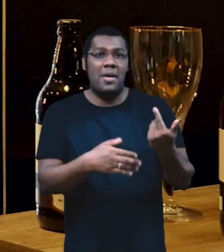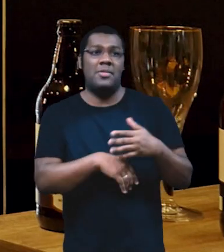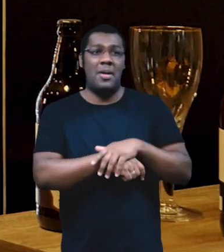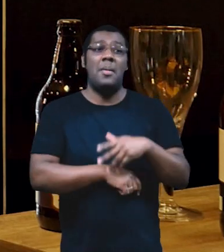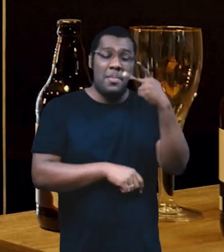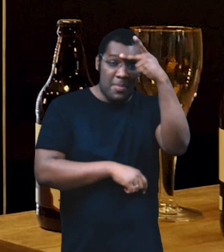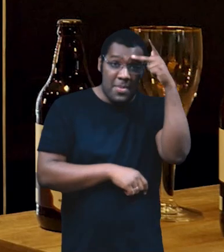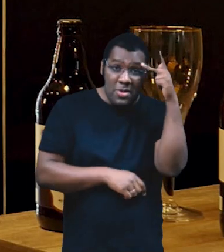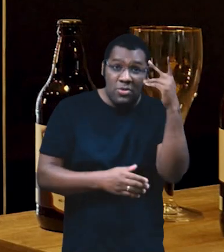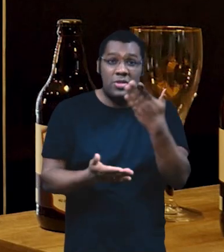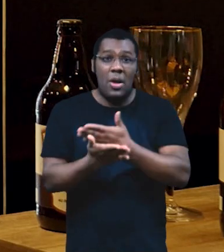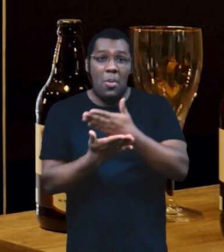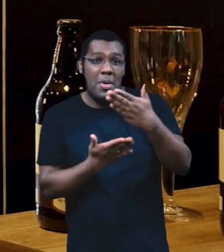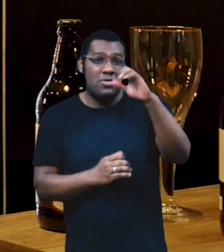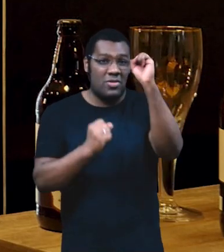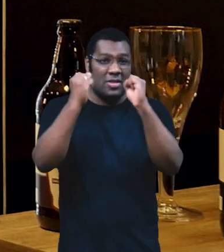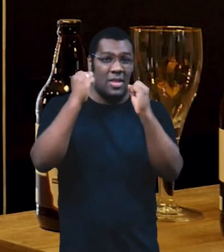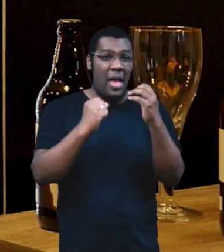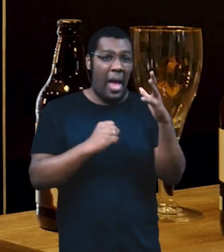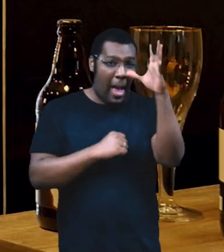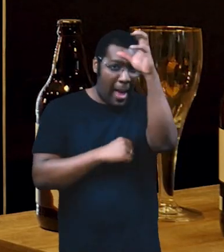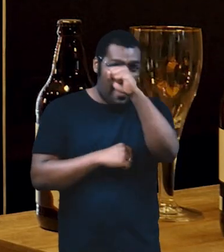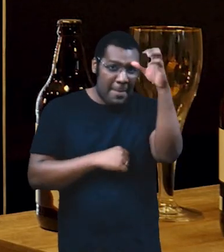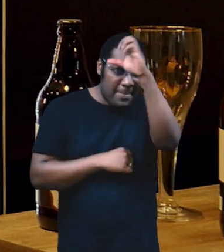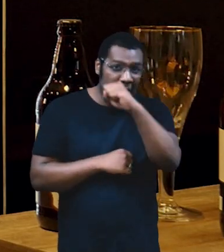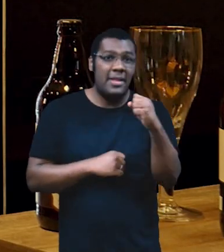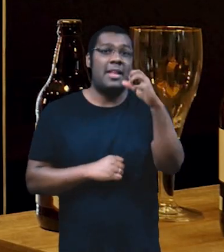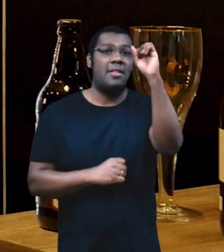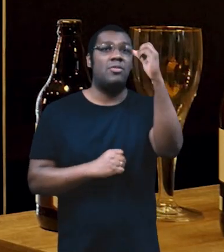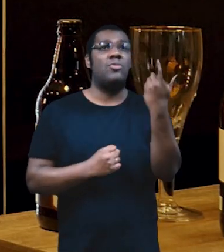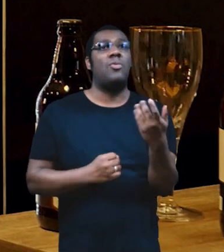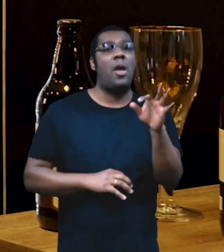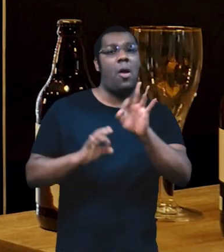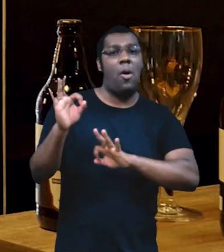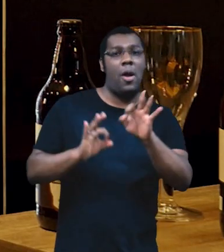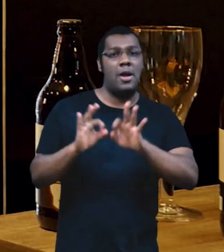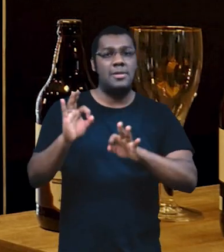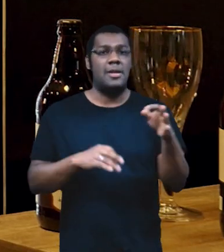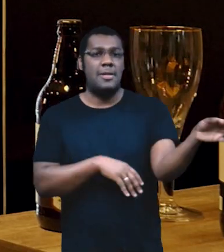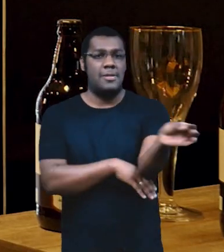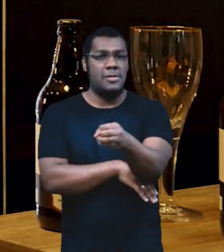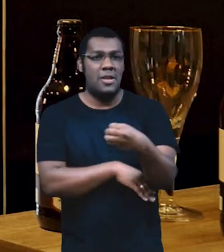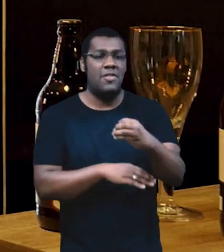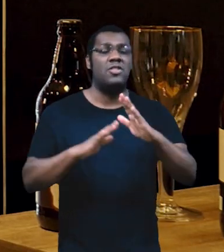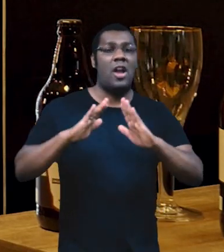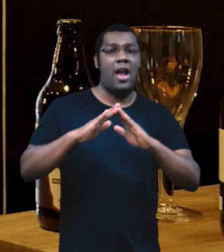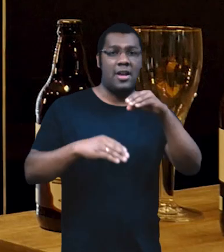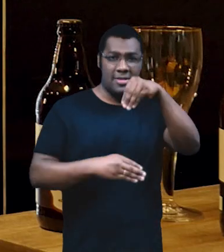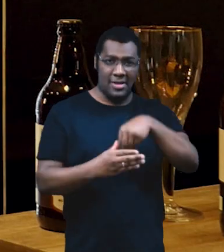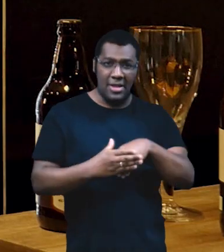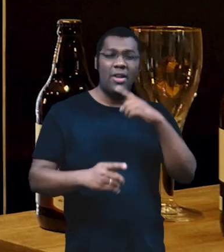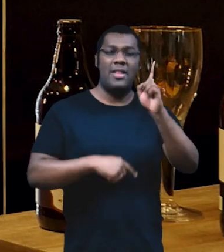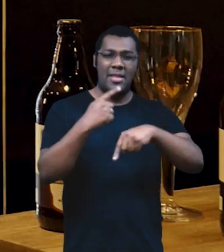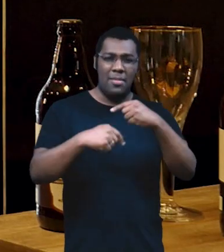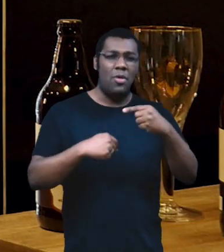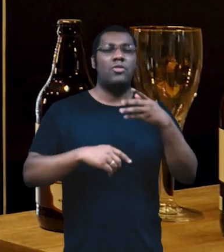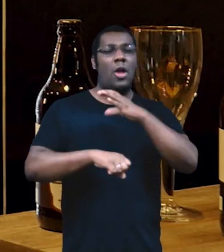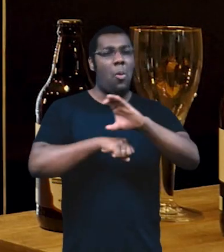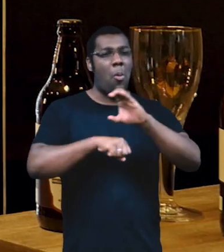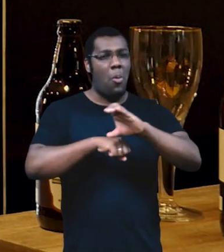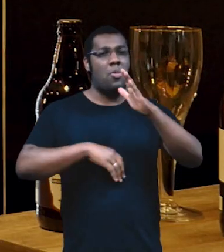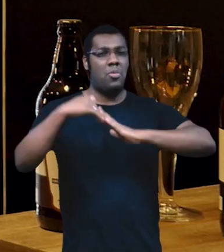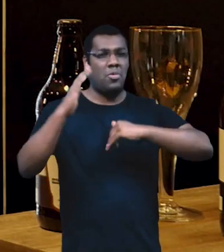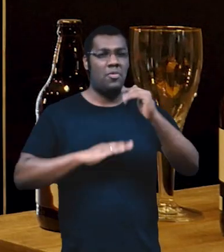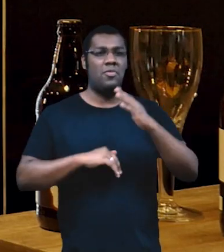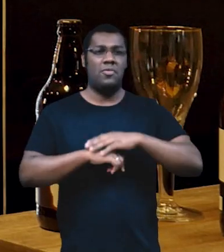começam a fazer cerveja em casa, aprendem a fazer cerveja em casa e aí se profissionalizam, né? O nosso caminho não foi muito diferente. Nós somos 3 sócios, né,